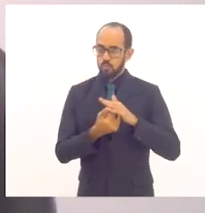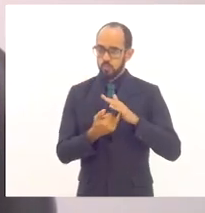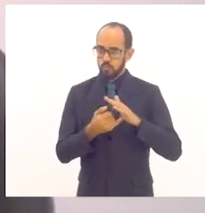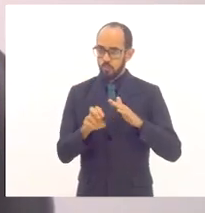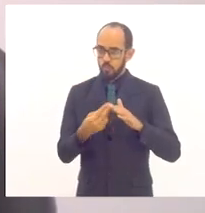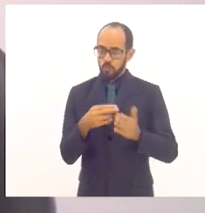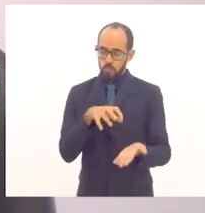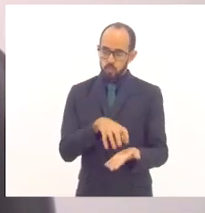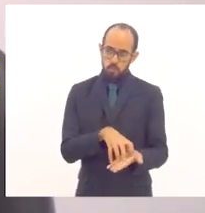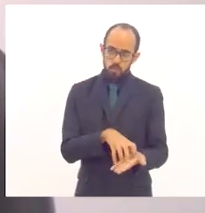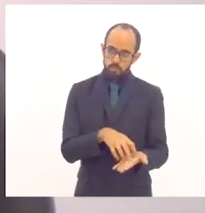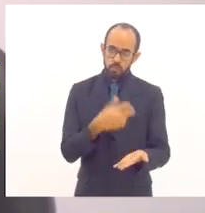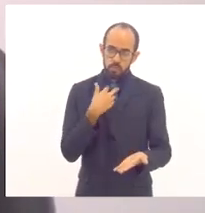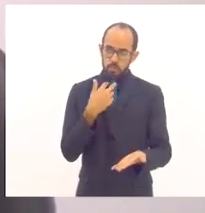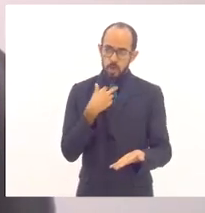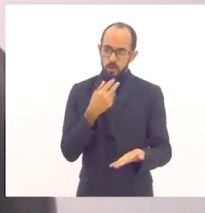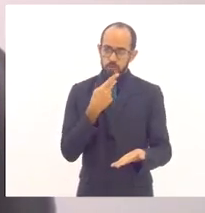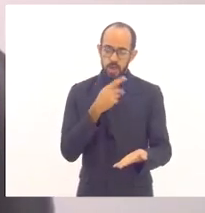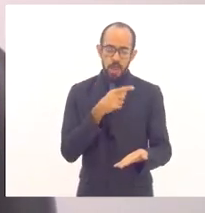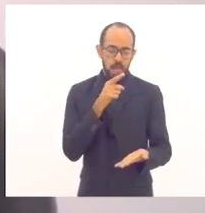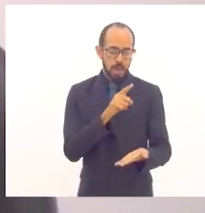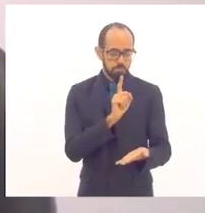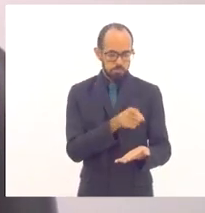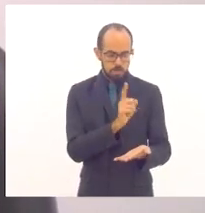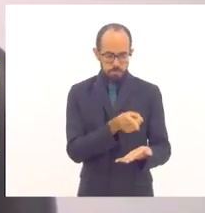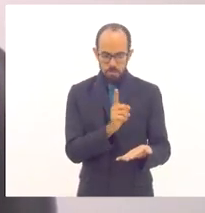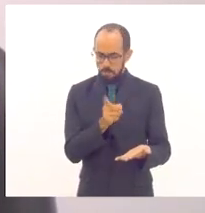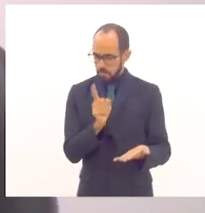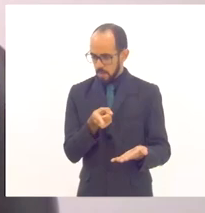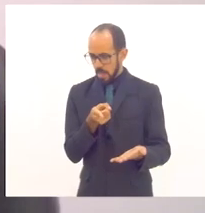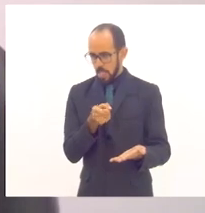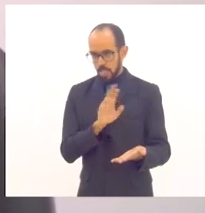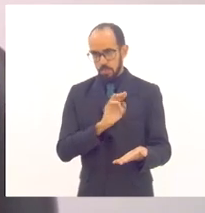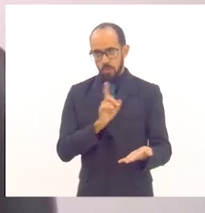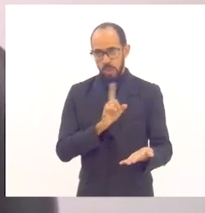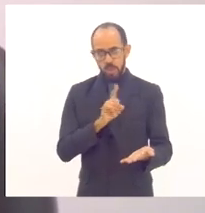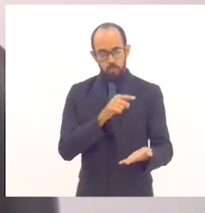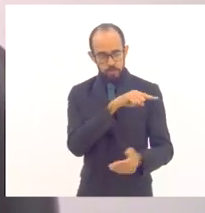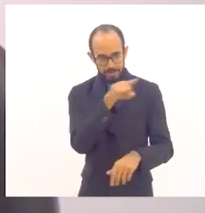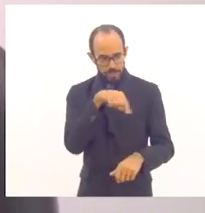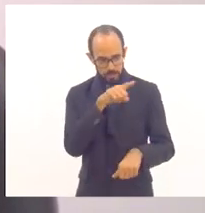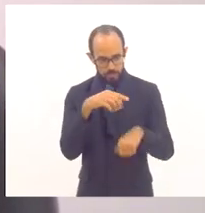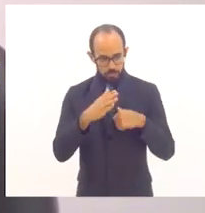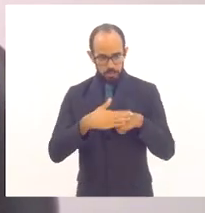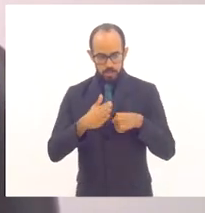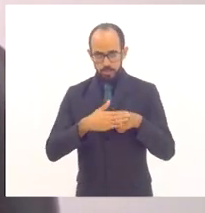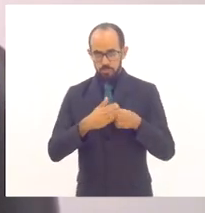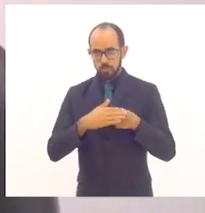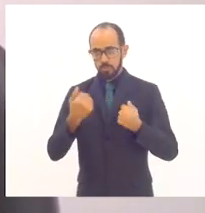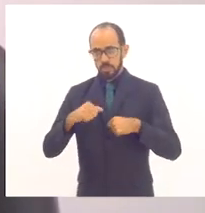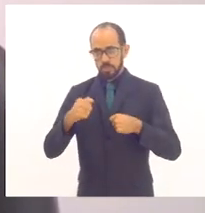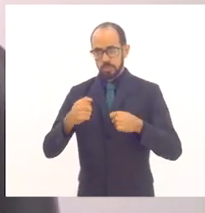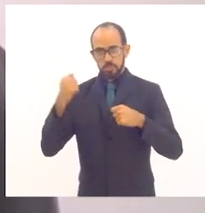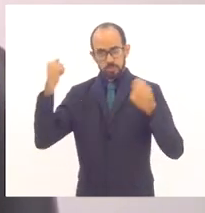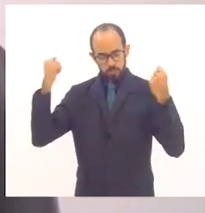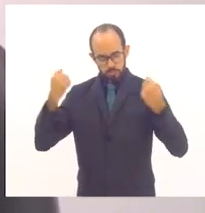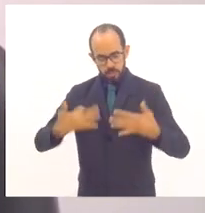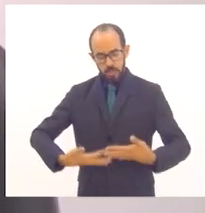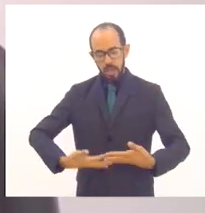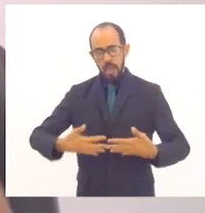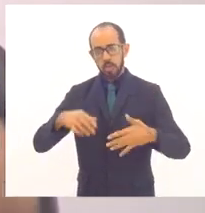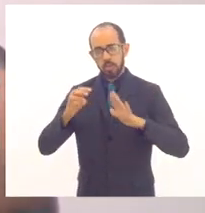pode dizer o que é um patrimônio cultural e material quando vocês estão aqui hoje exercendo aquilo que a